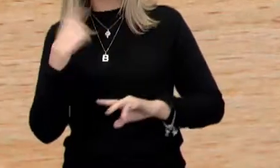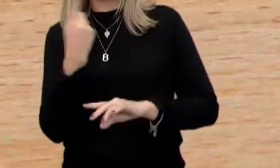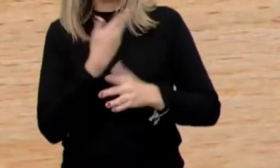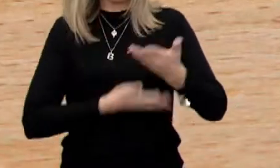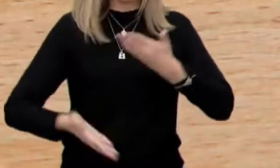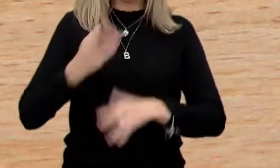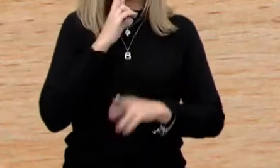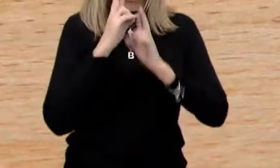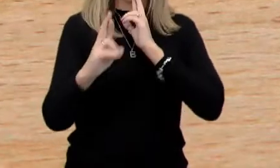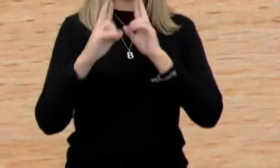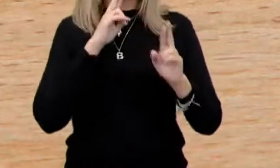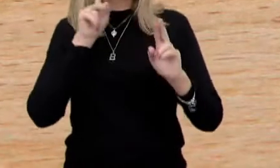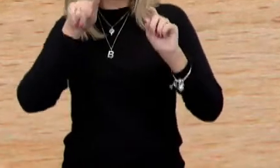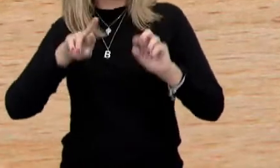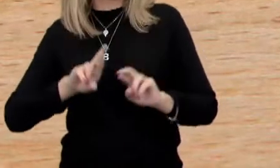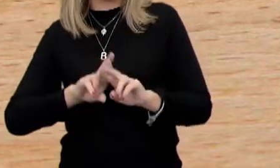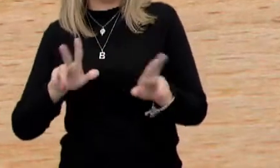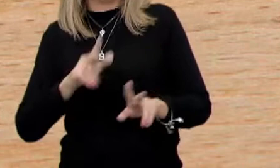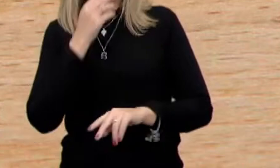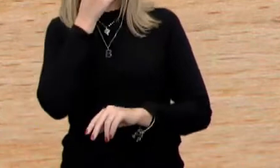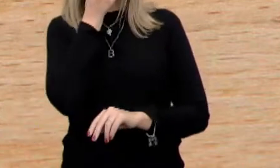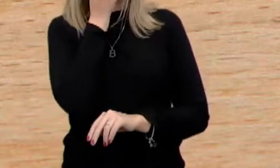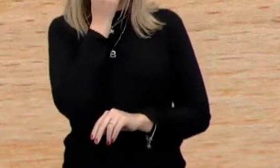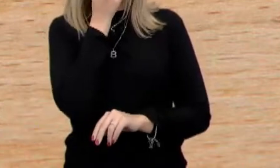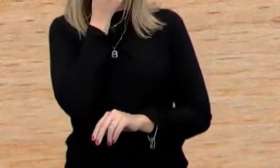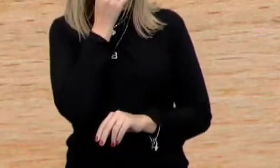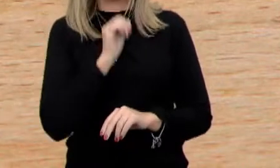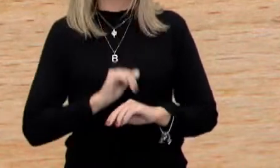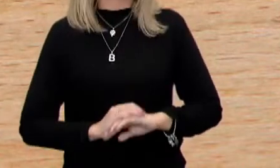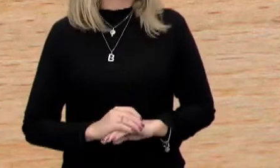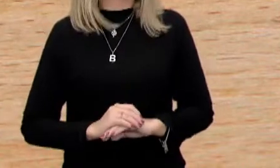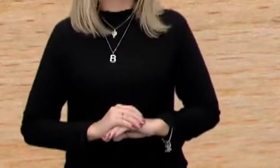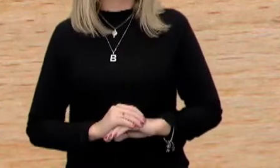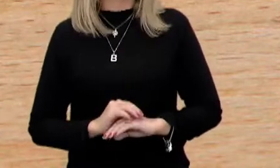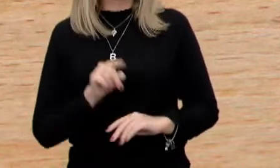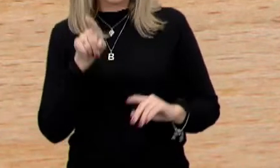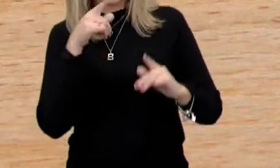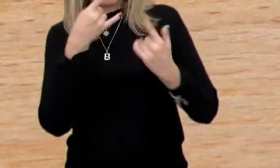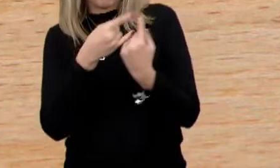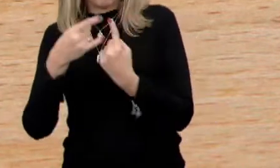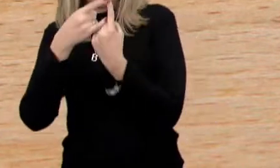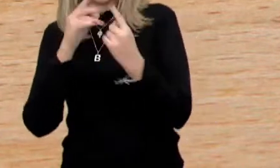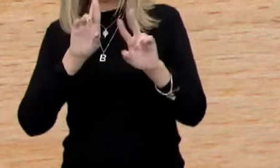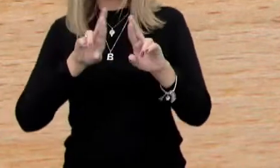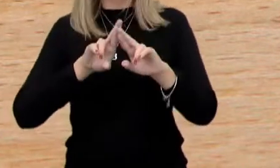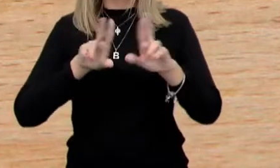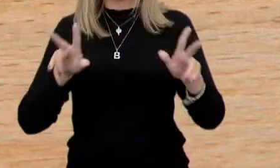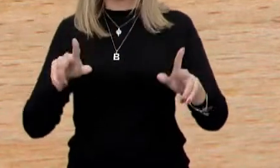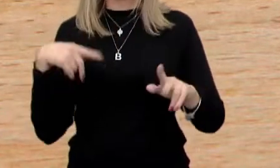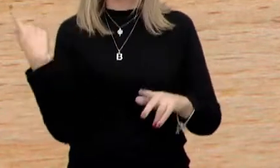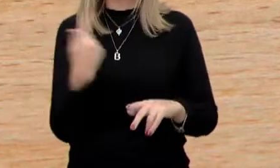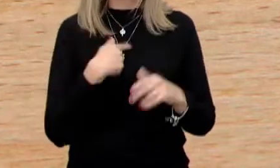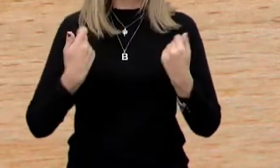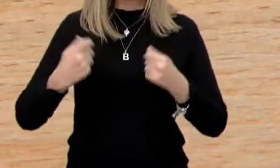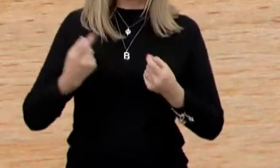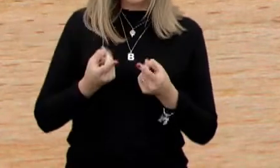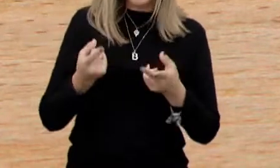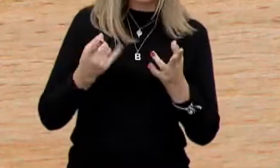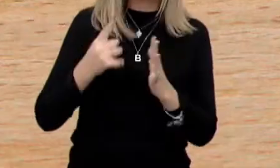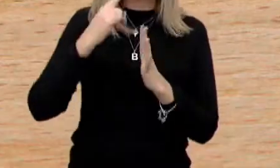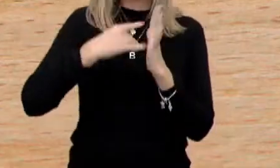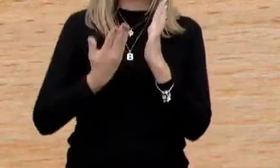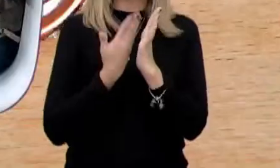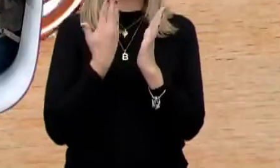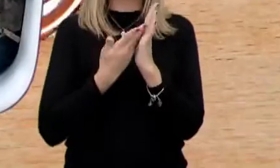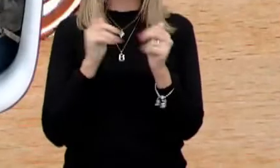de resposta em cada mídia digital dessas é diferente, e a gente precisa vender calendários para a gente poder